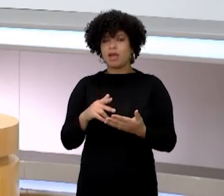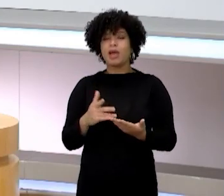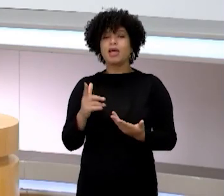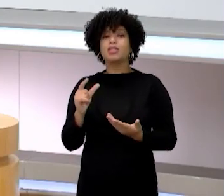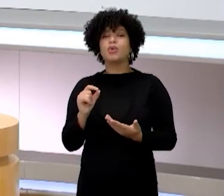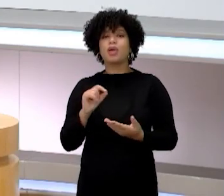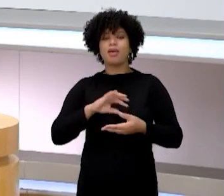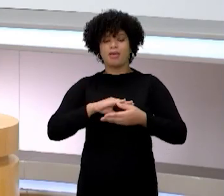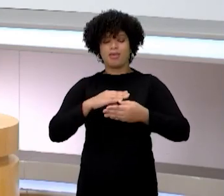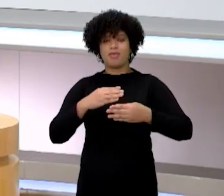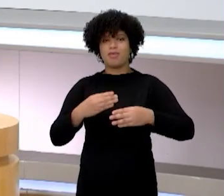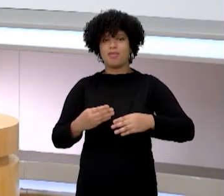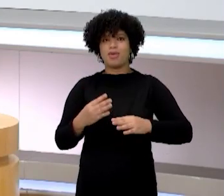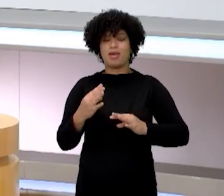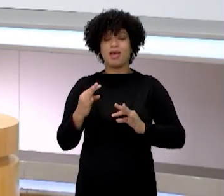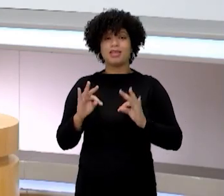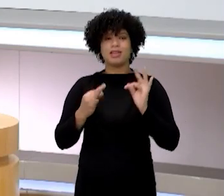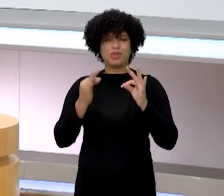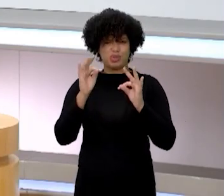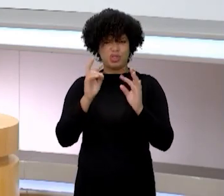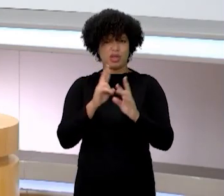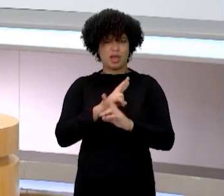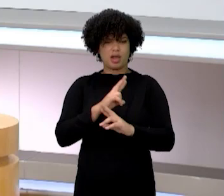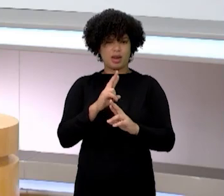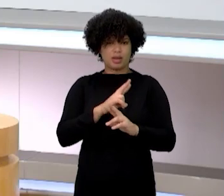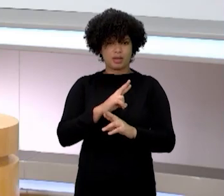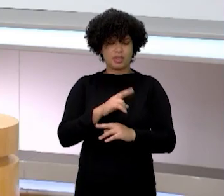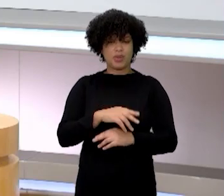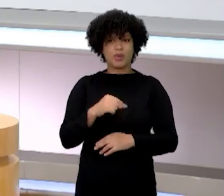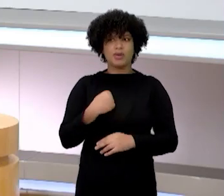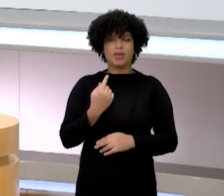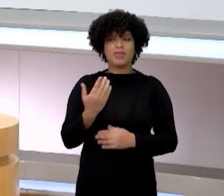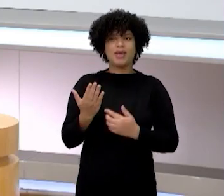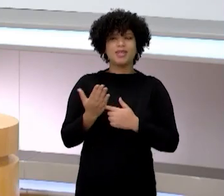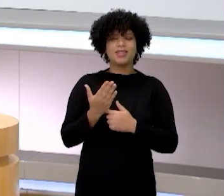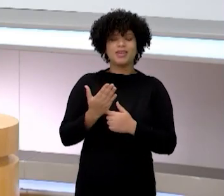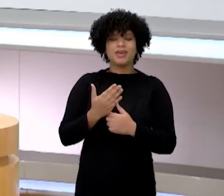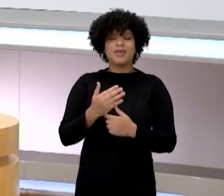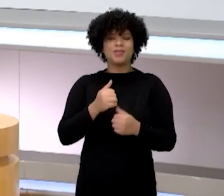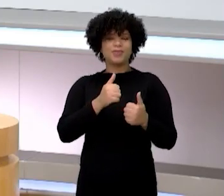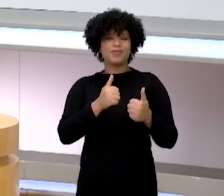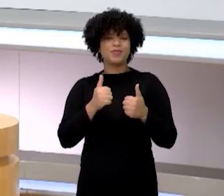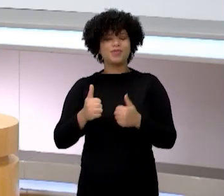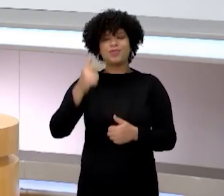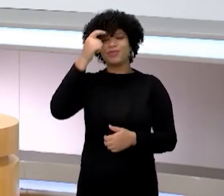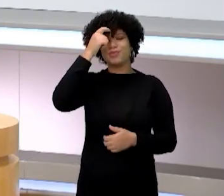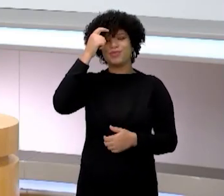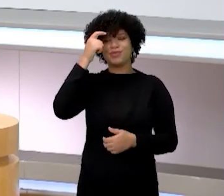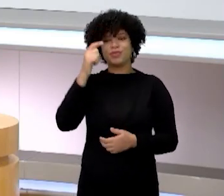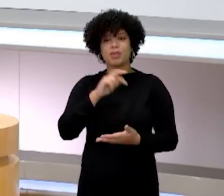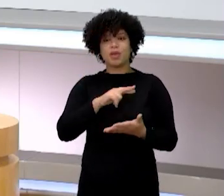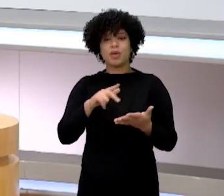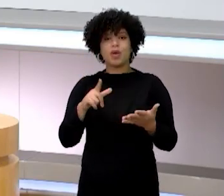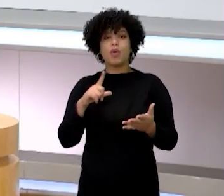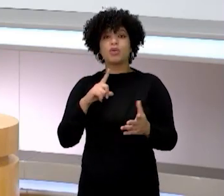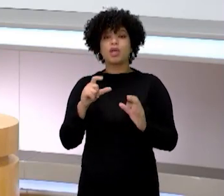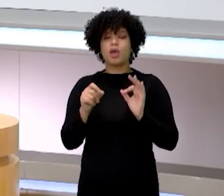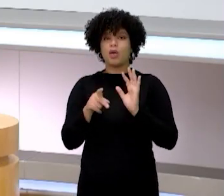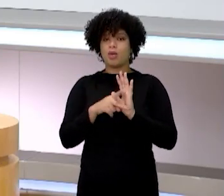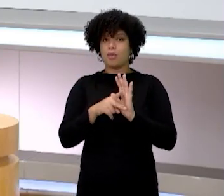gente consegue utilizar como uma forma de terapia. Então, tem os processos aí que a gente chama de